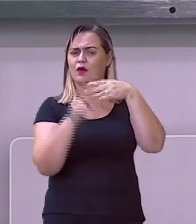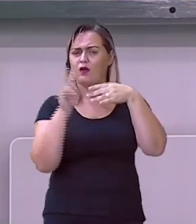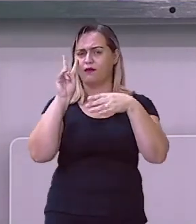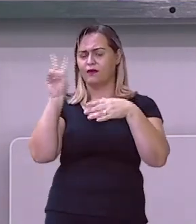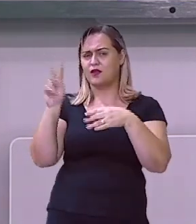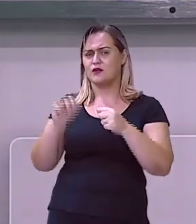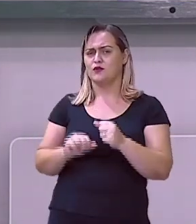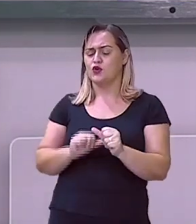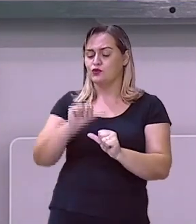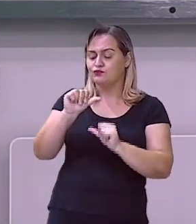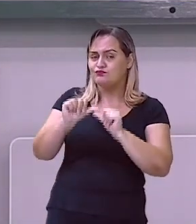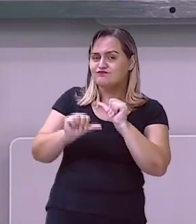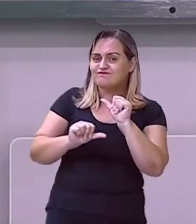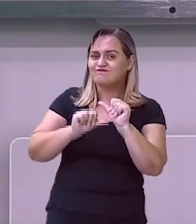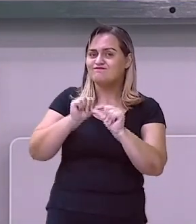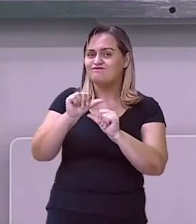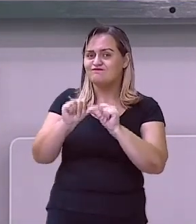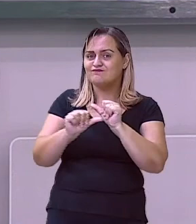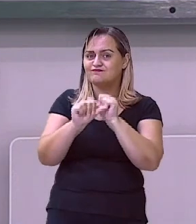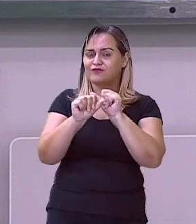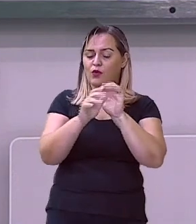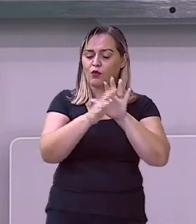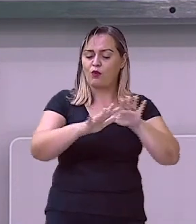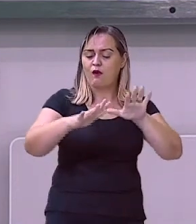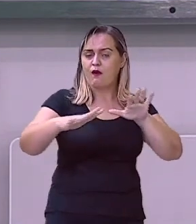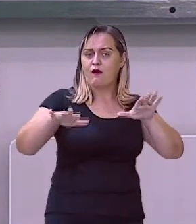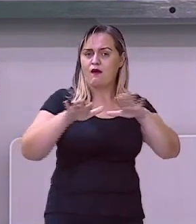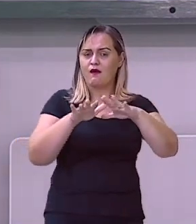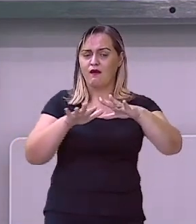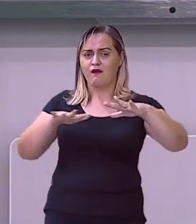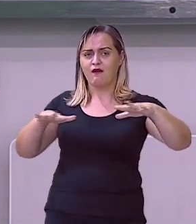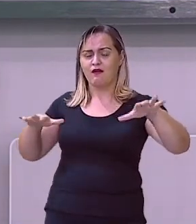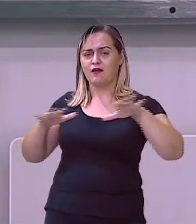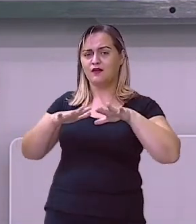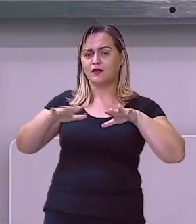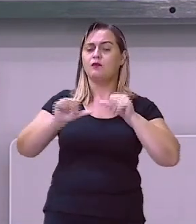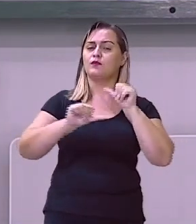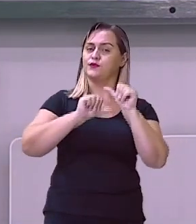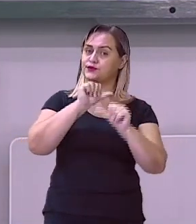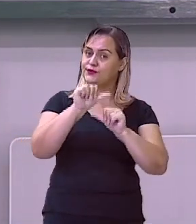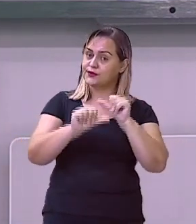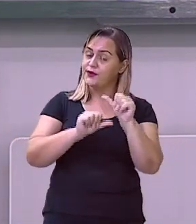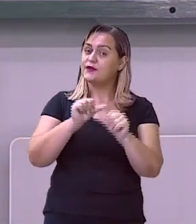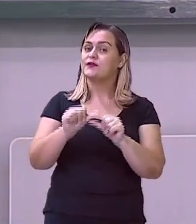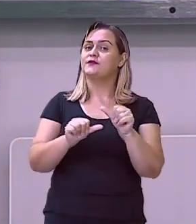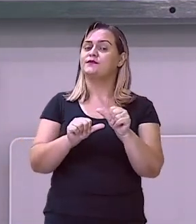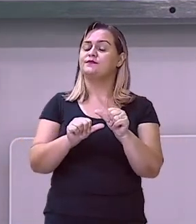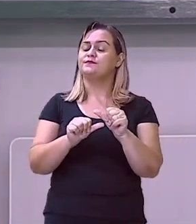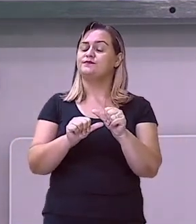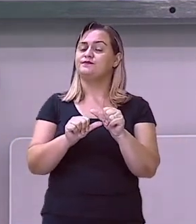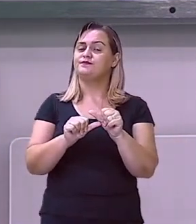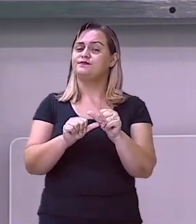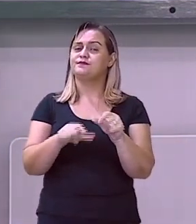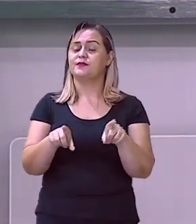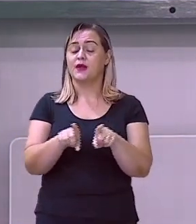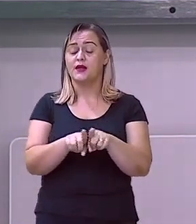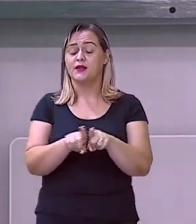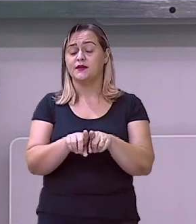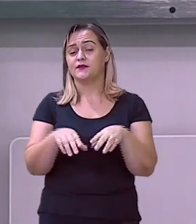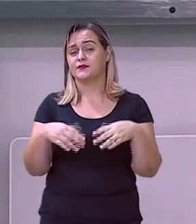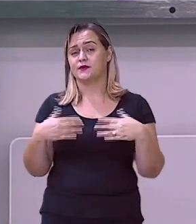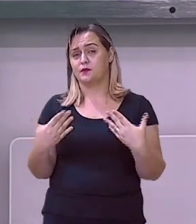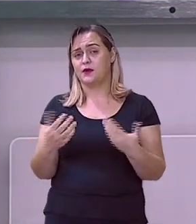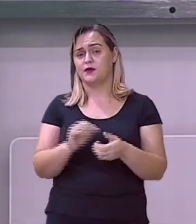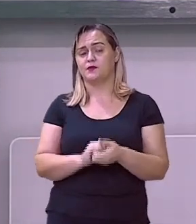o relevo na superfície, mas também, quando o lugar